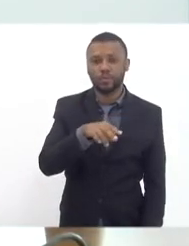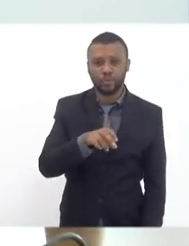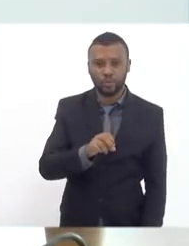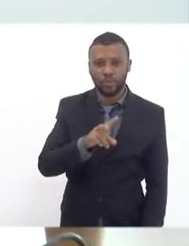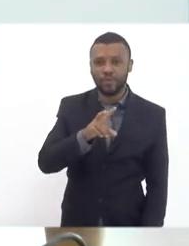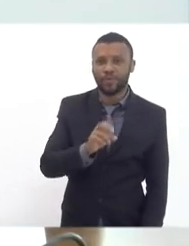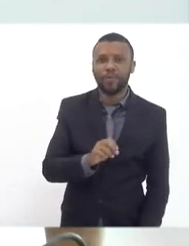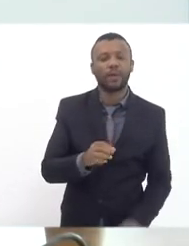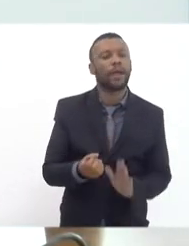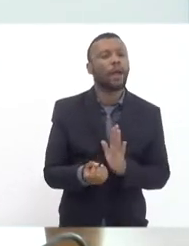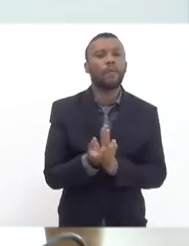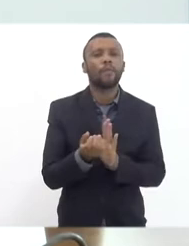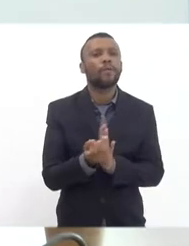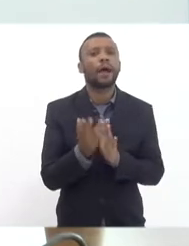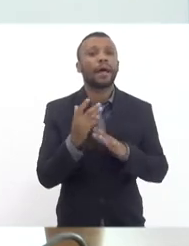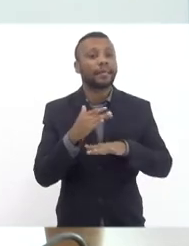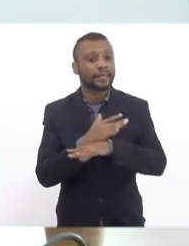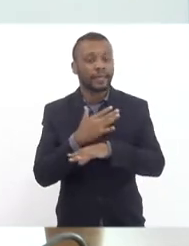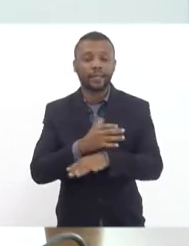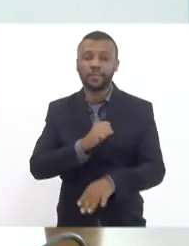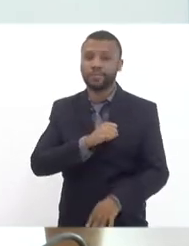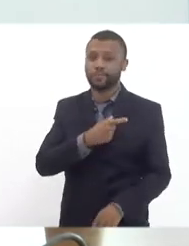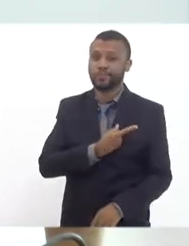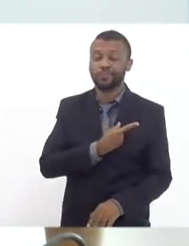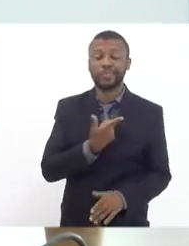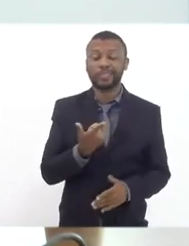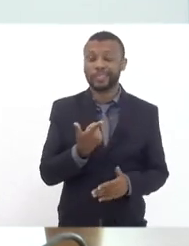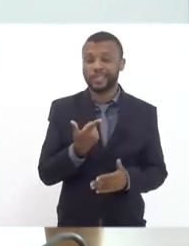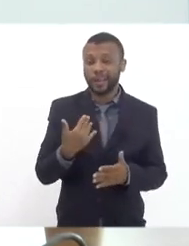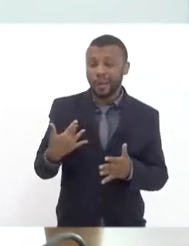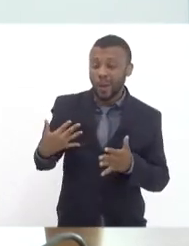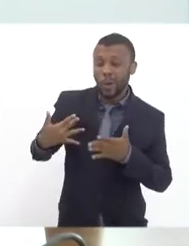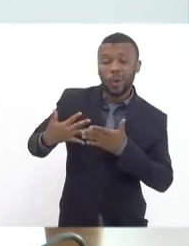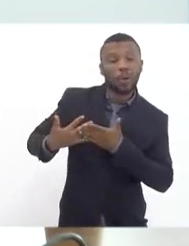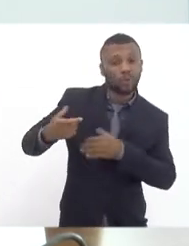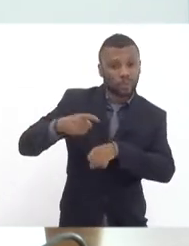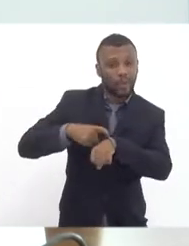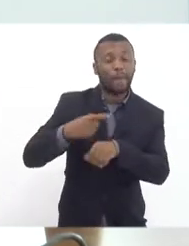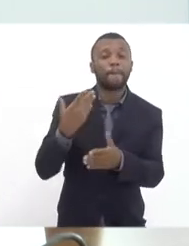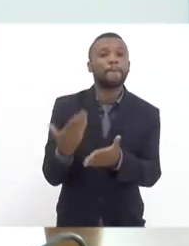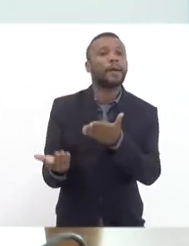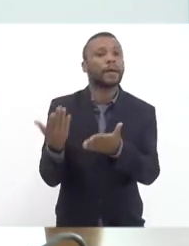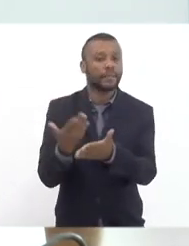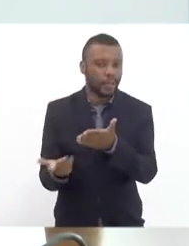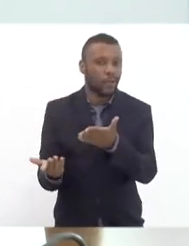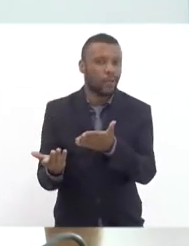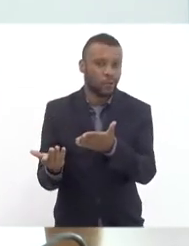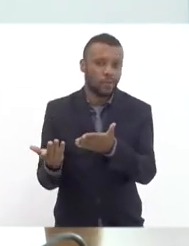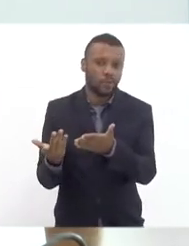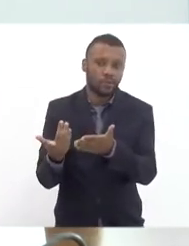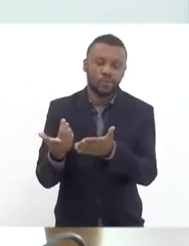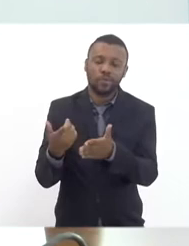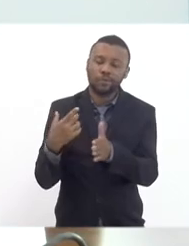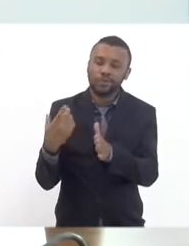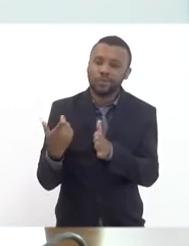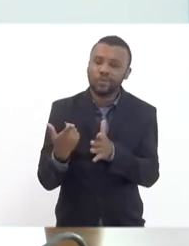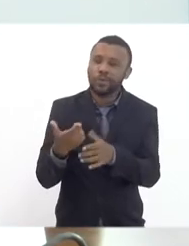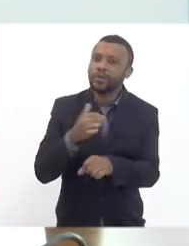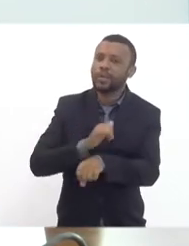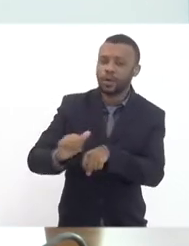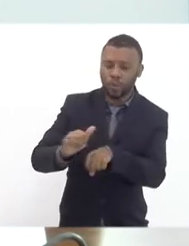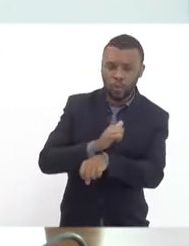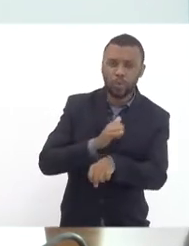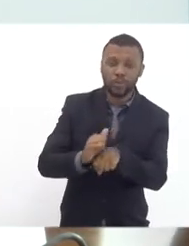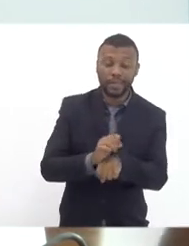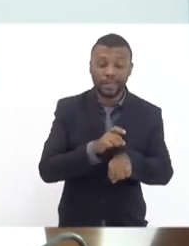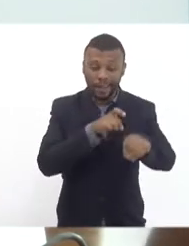São Gonçalo, que perdeu muito dos seus patrimônios ao longo do tempo. A Fazenda Engenho Novo está largada e abandonada, que a gente precisa em